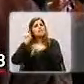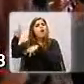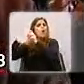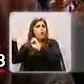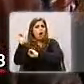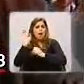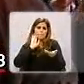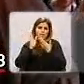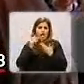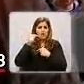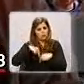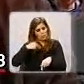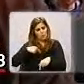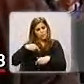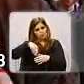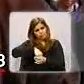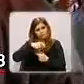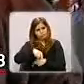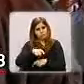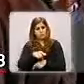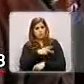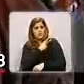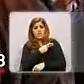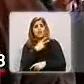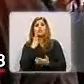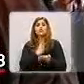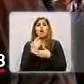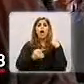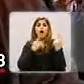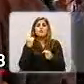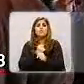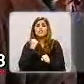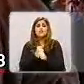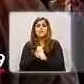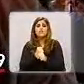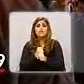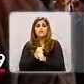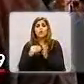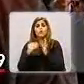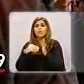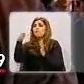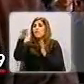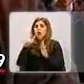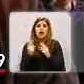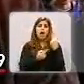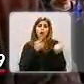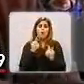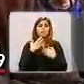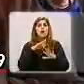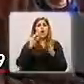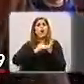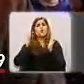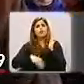os funcionários da Universidade. Apenas alguns serviços de fornecimento são contratualizados, mas em contratos